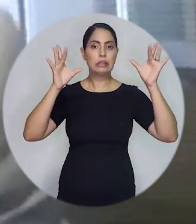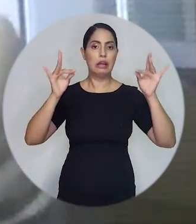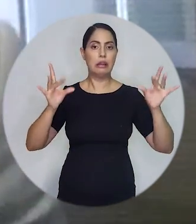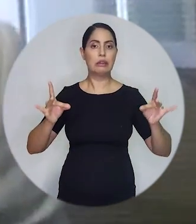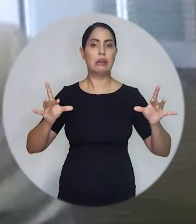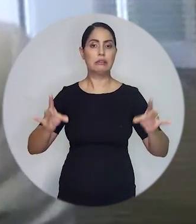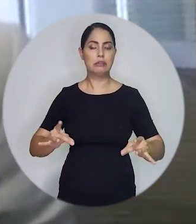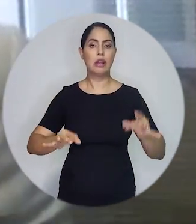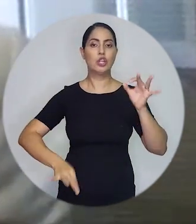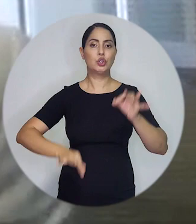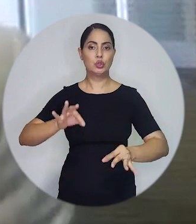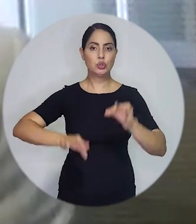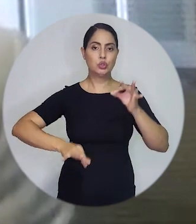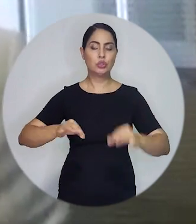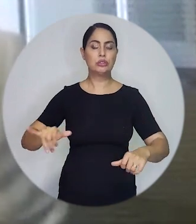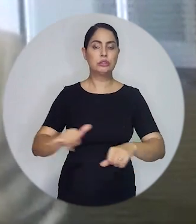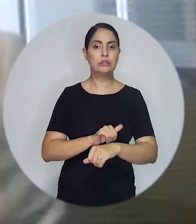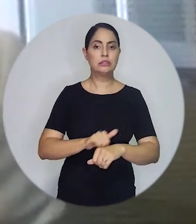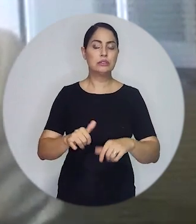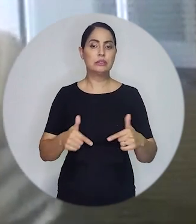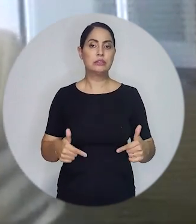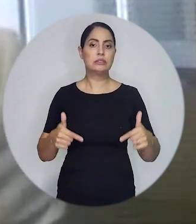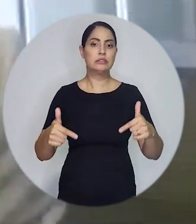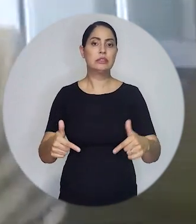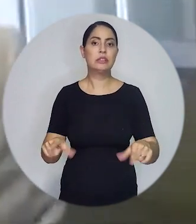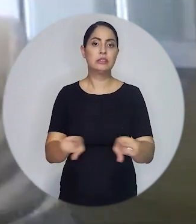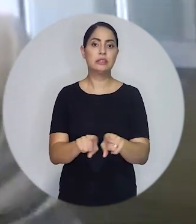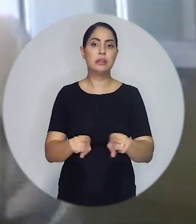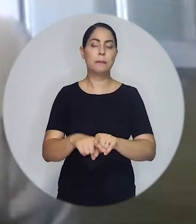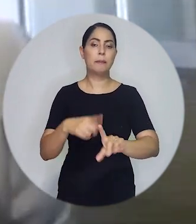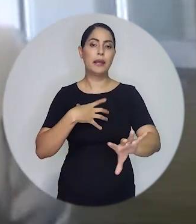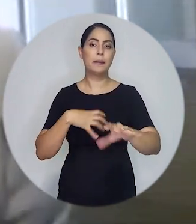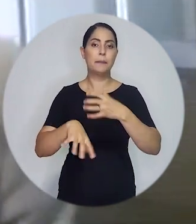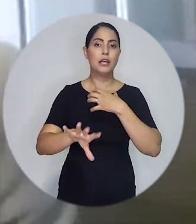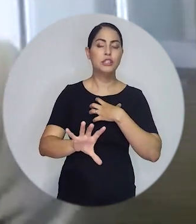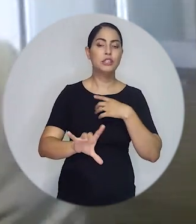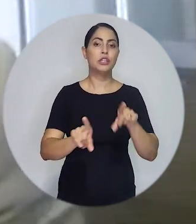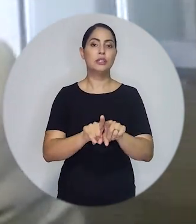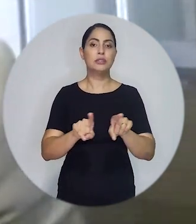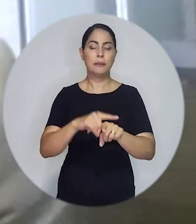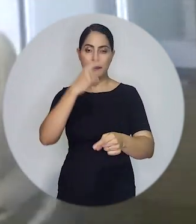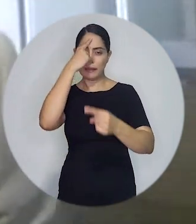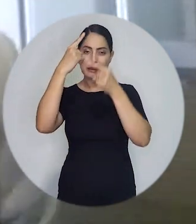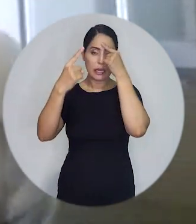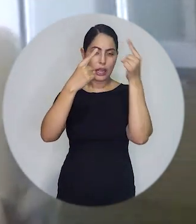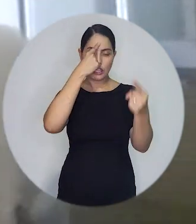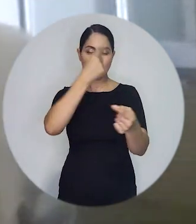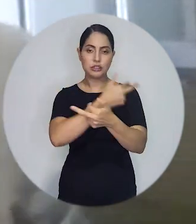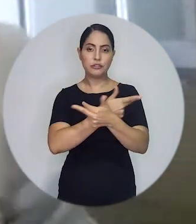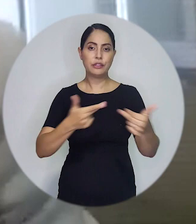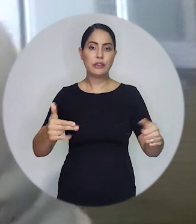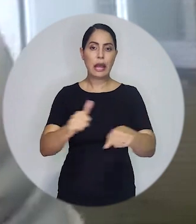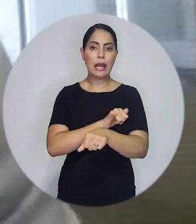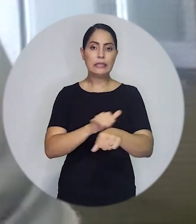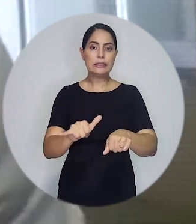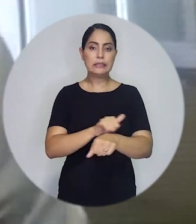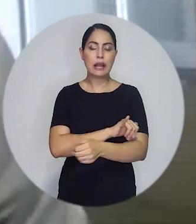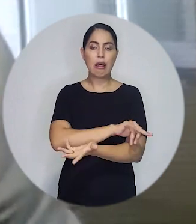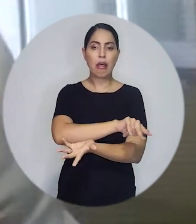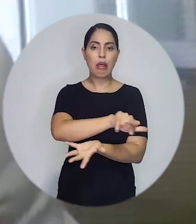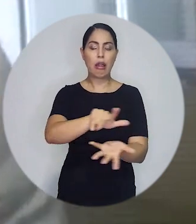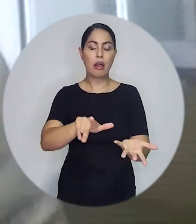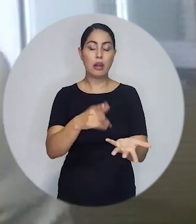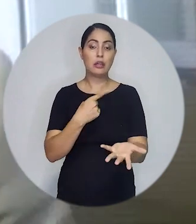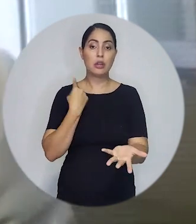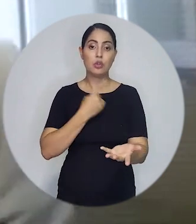de fazer o julgamento, de realizar estratégias, a questão da empatia, da criatividade para bolar soluções